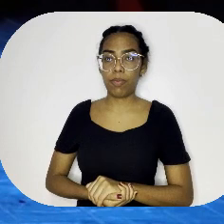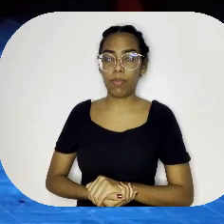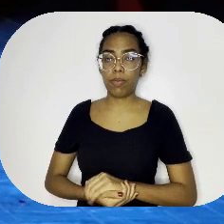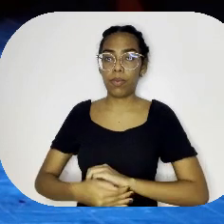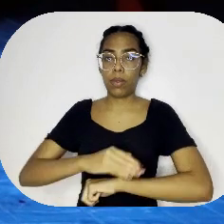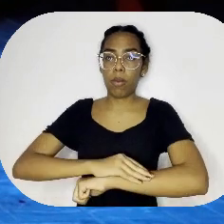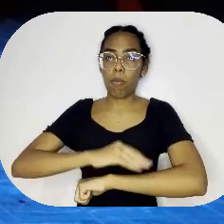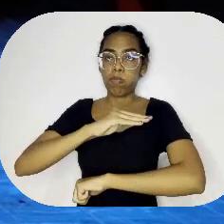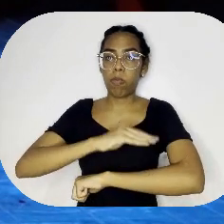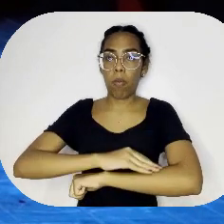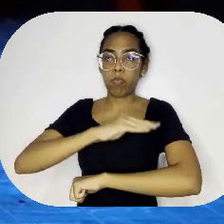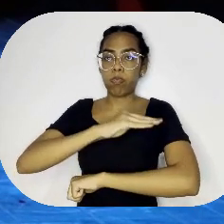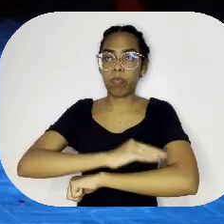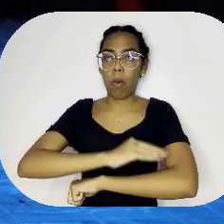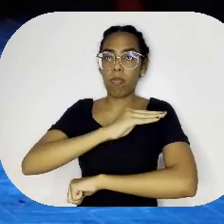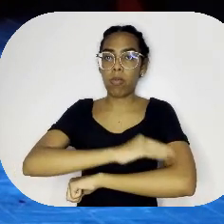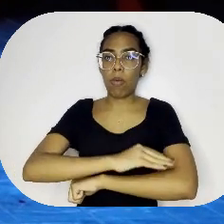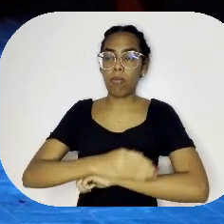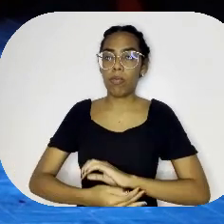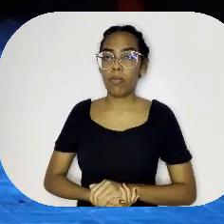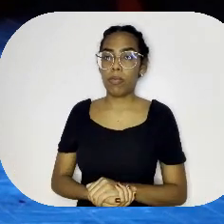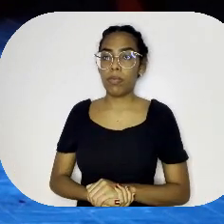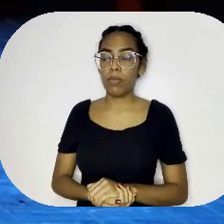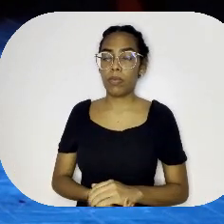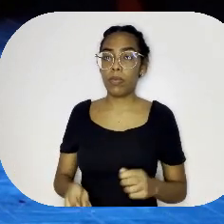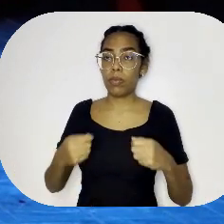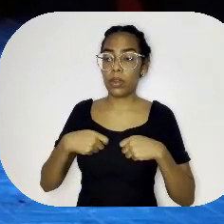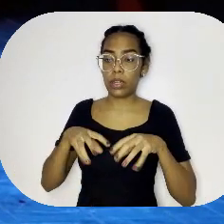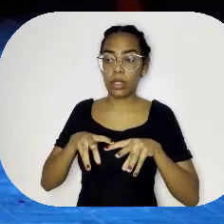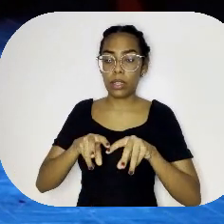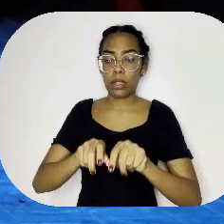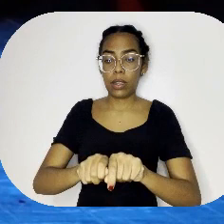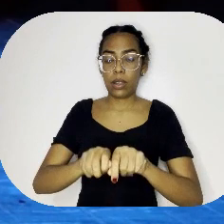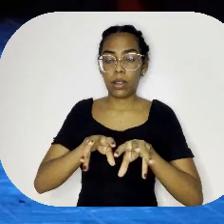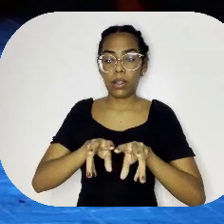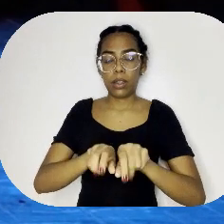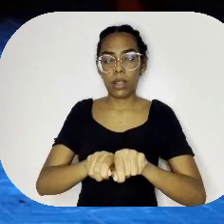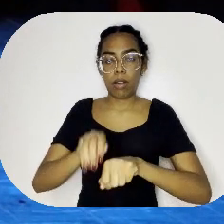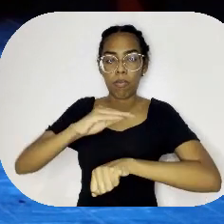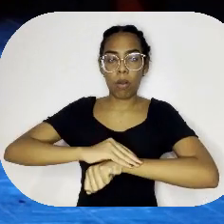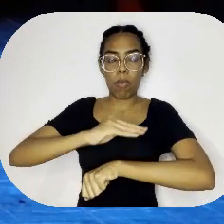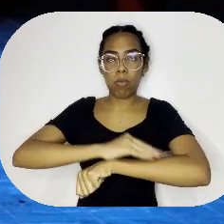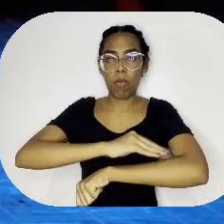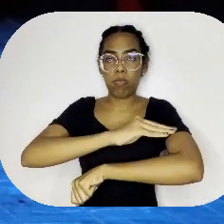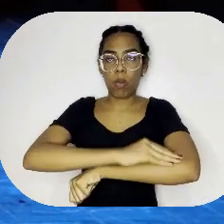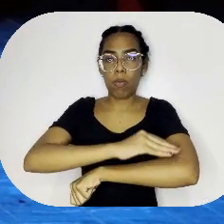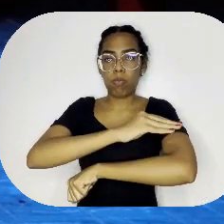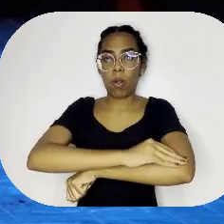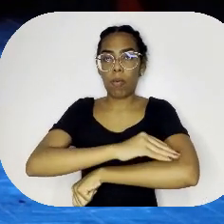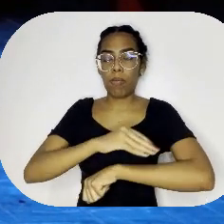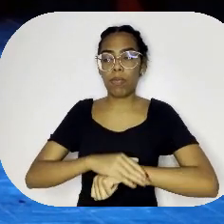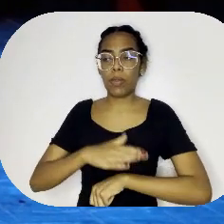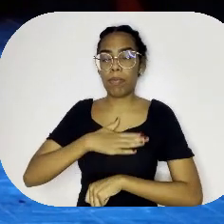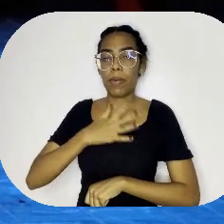Web up, web up, web up. Em ronco que a terra, berra o sapo boi. Web